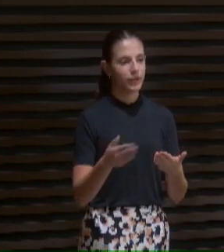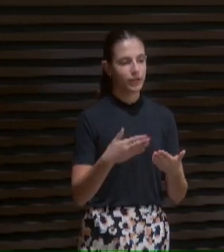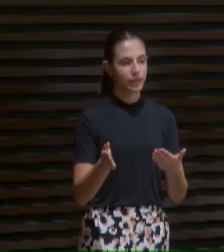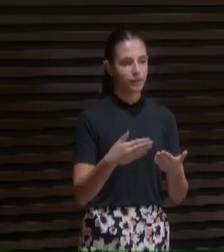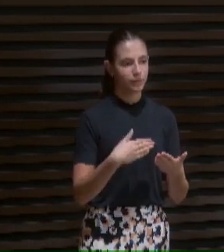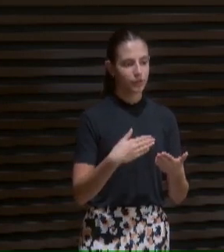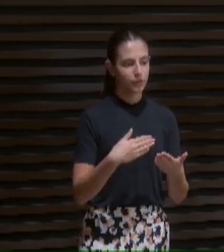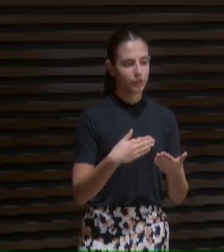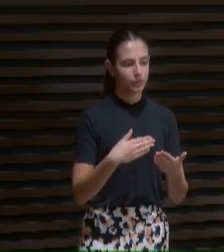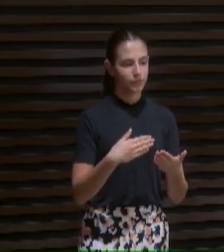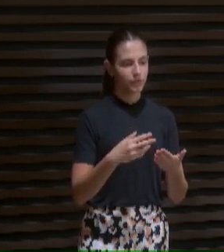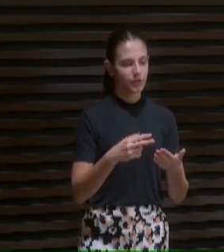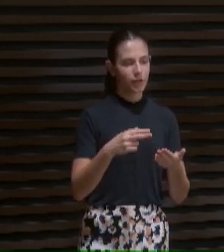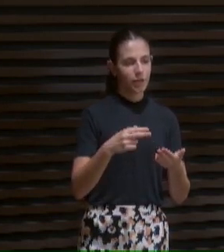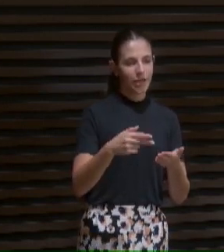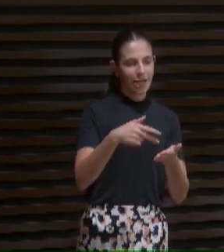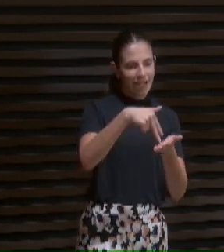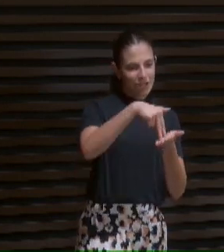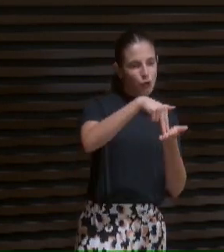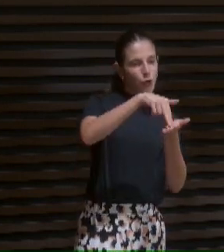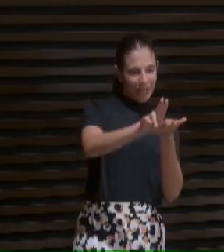escorregando na casca da banana.